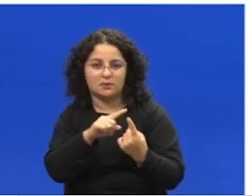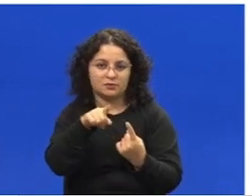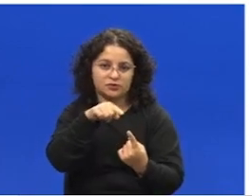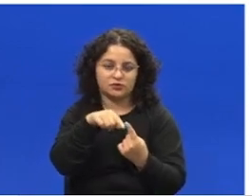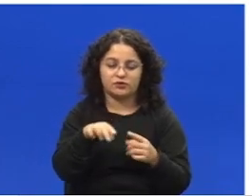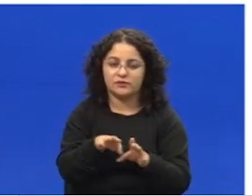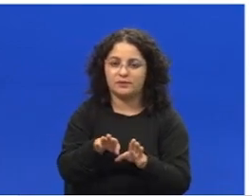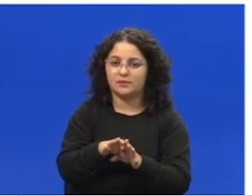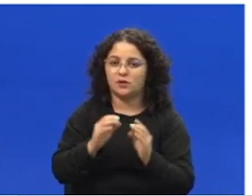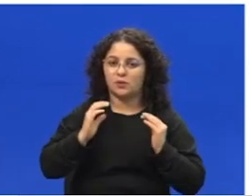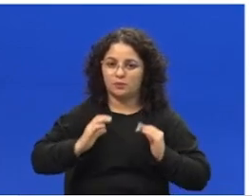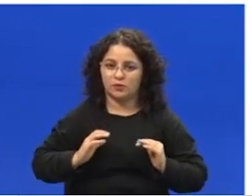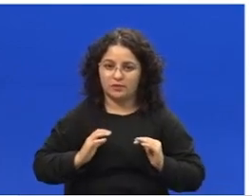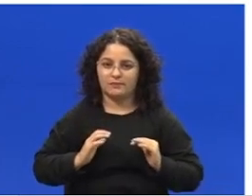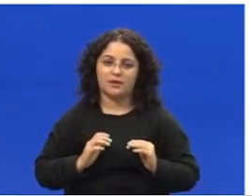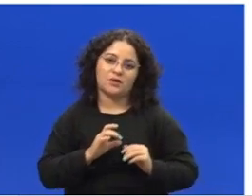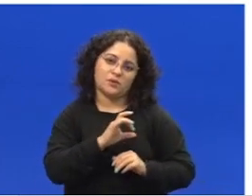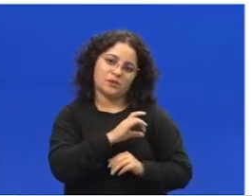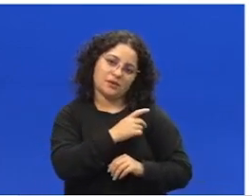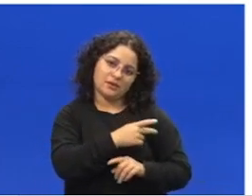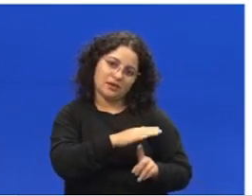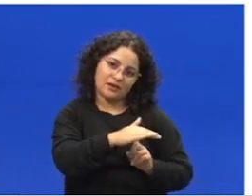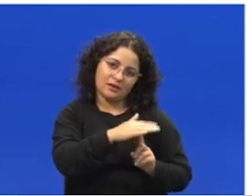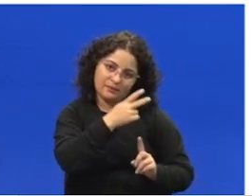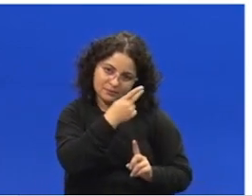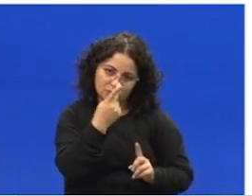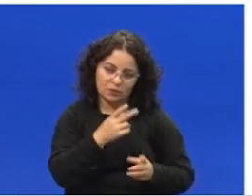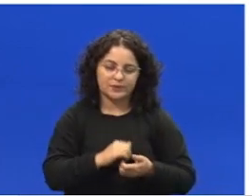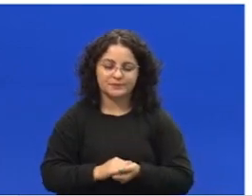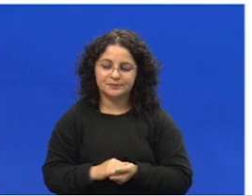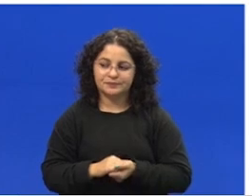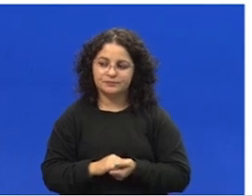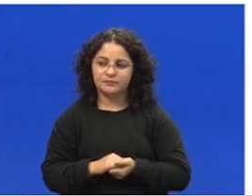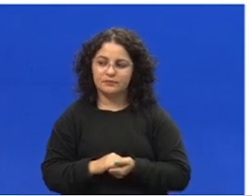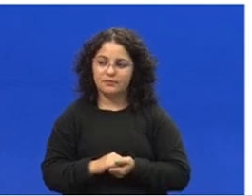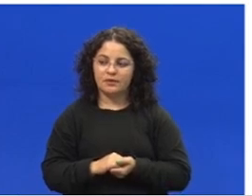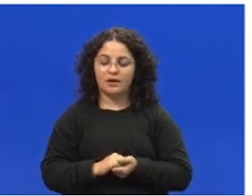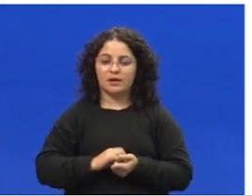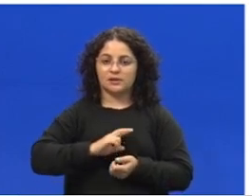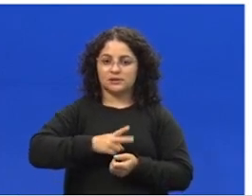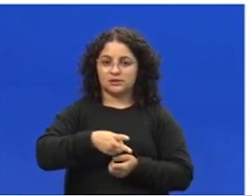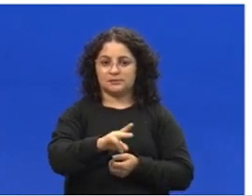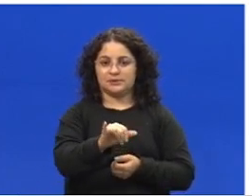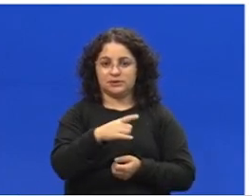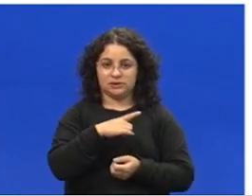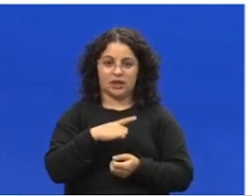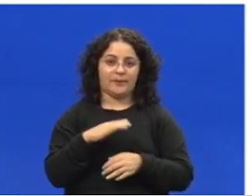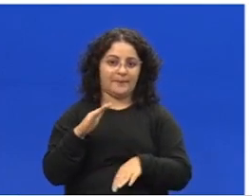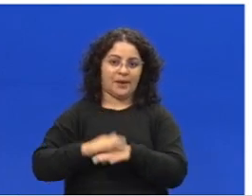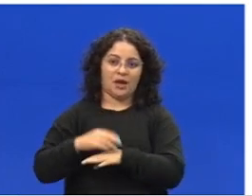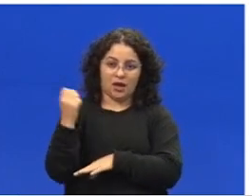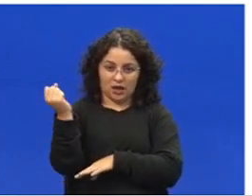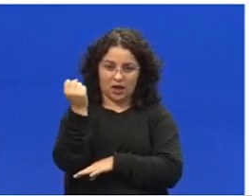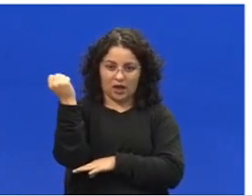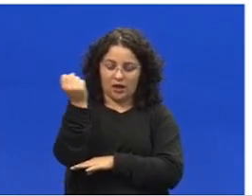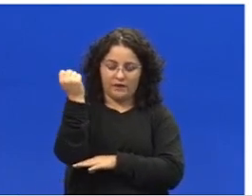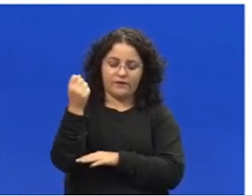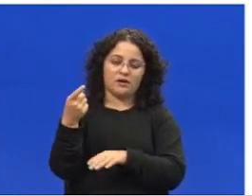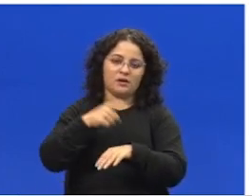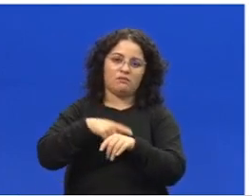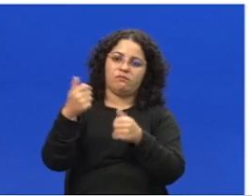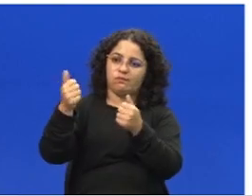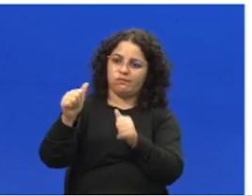e condutas deste indivíduo, para esse indivíduo, tá? Sempre quando eu tiver em um grau avançado, na